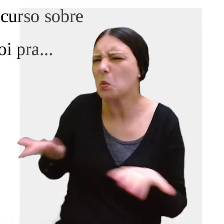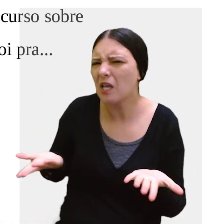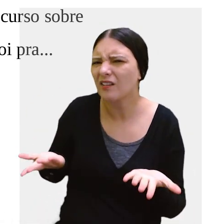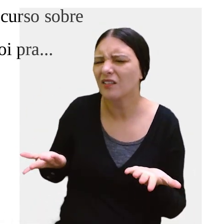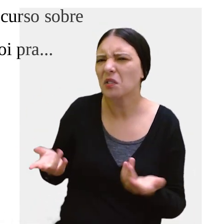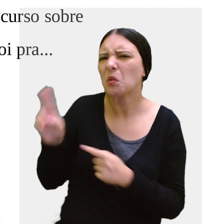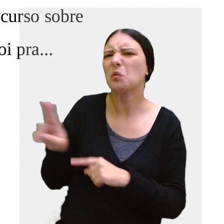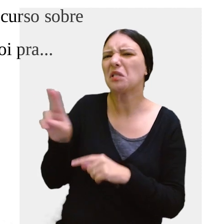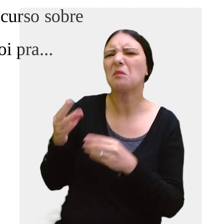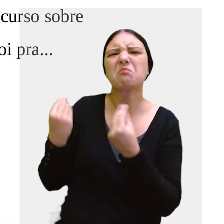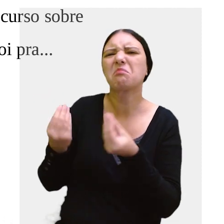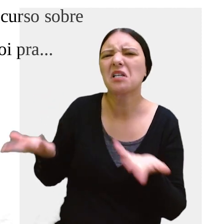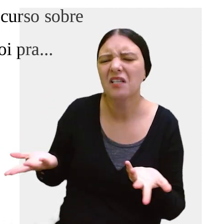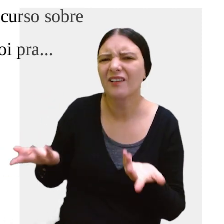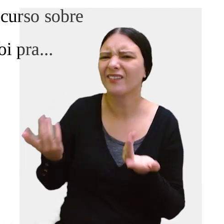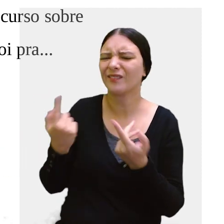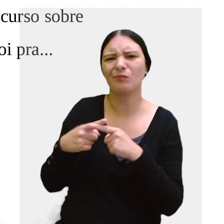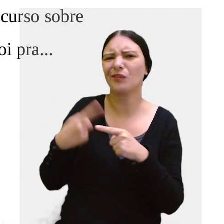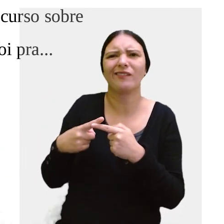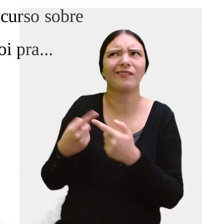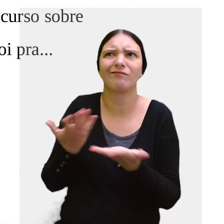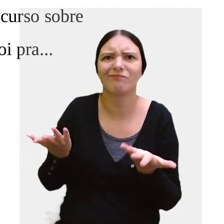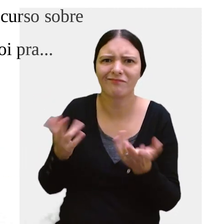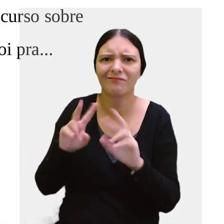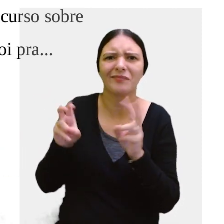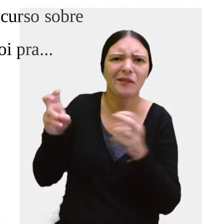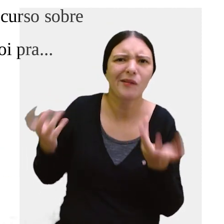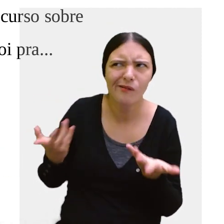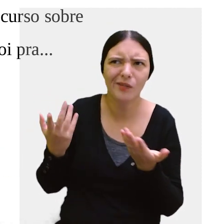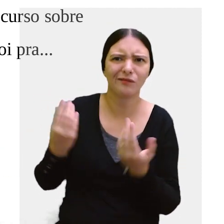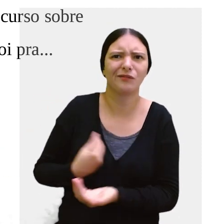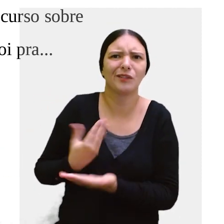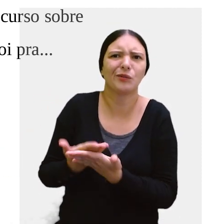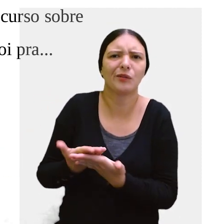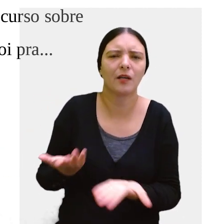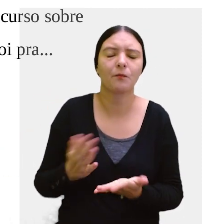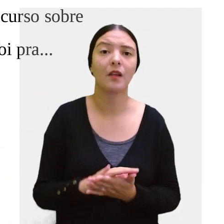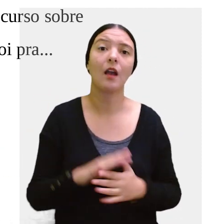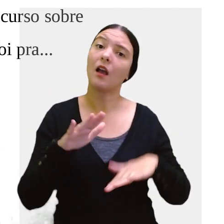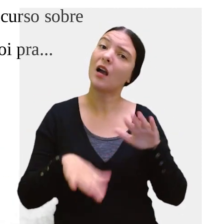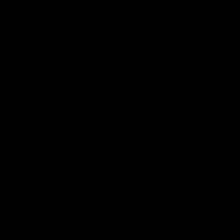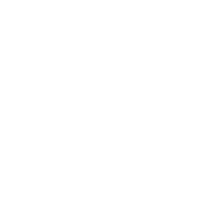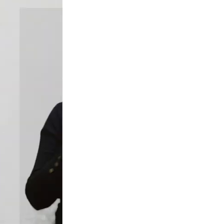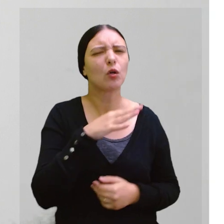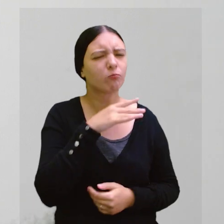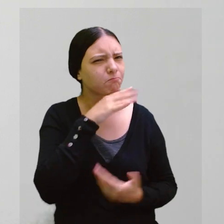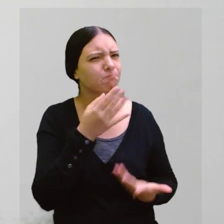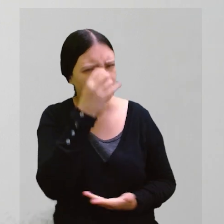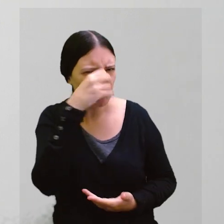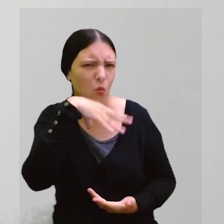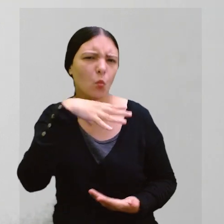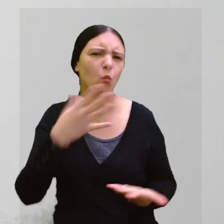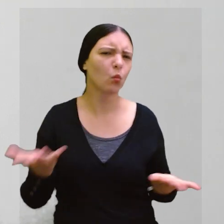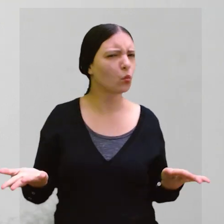a utilidade de estudar literatura? Por que você se meteu a fazer isso da vida? Às vezes a pergunta é até um pouco ofensiva, né?